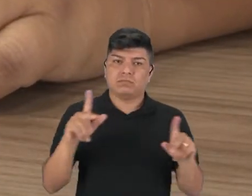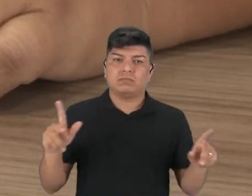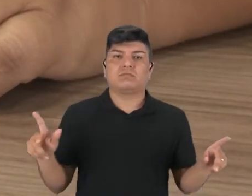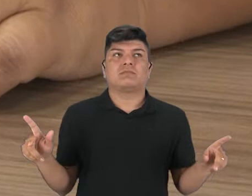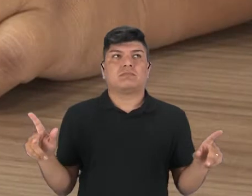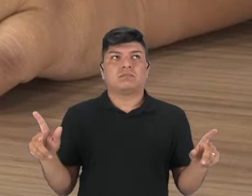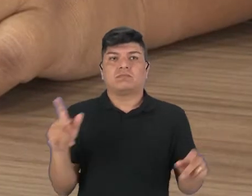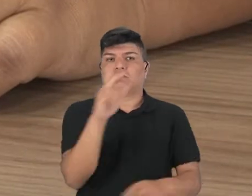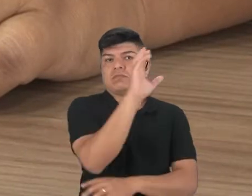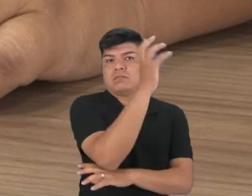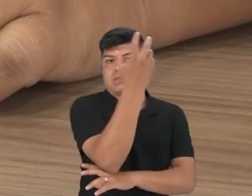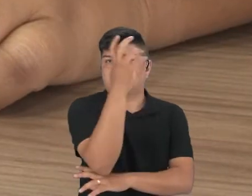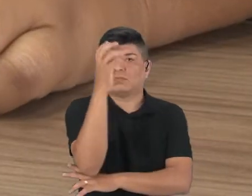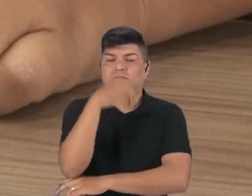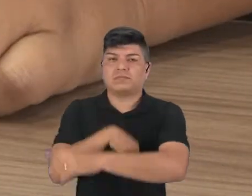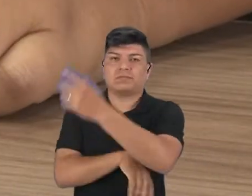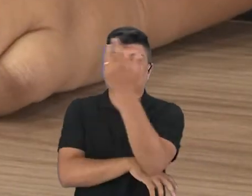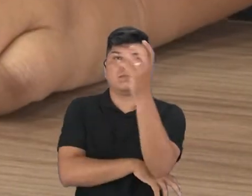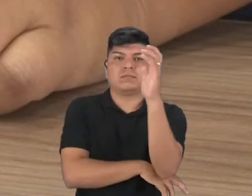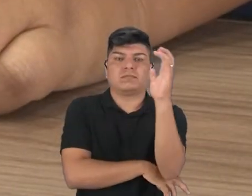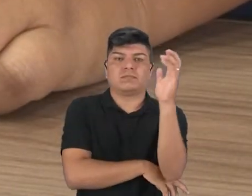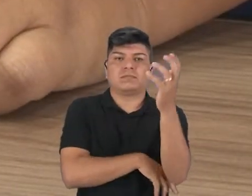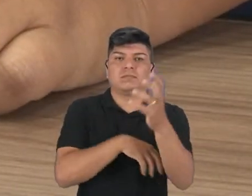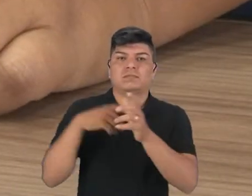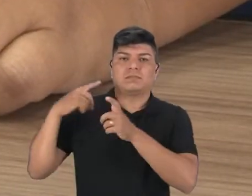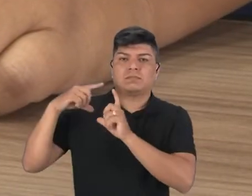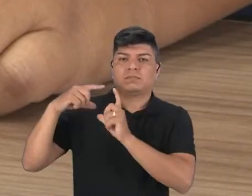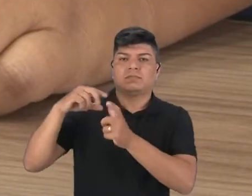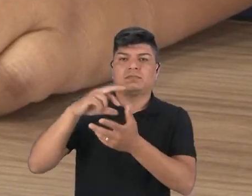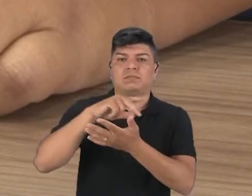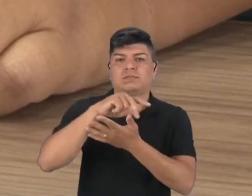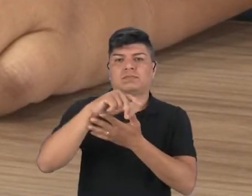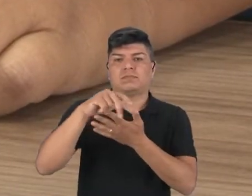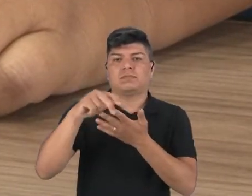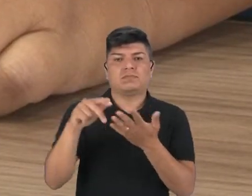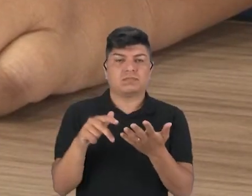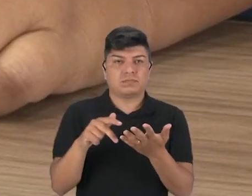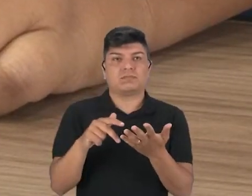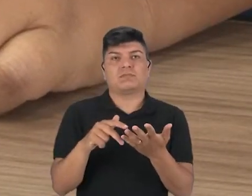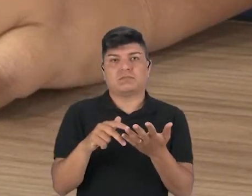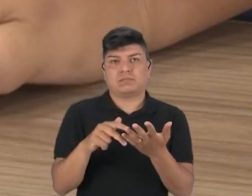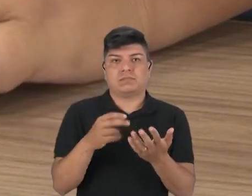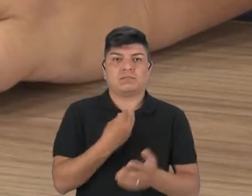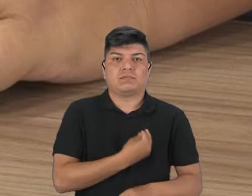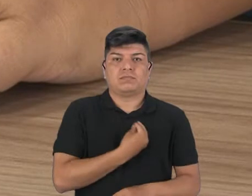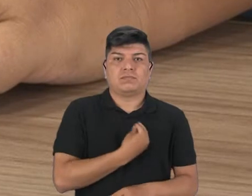Então, na natureza existem várias formas, certo? Existem várias formas